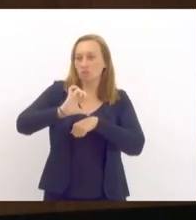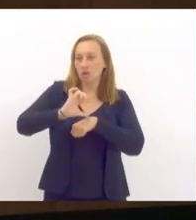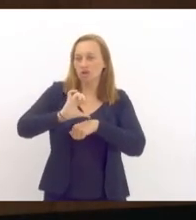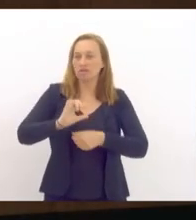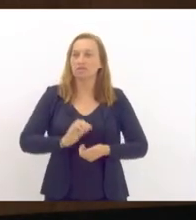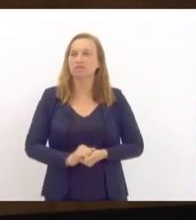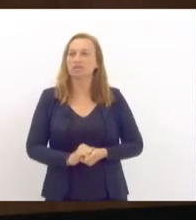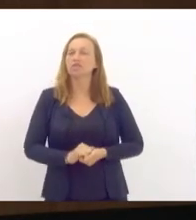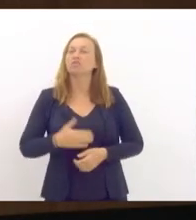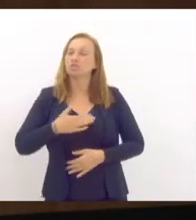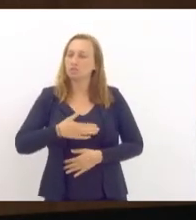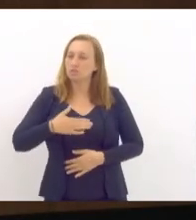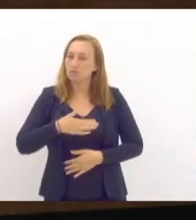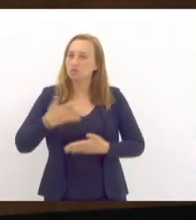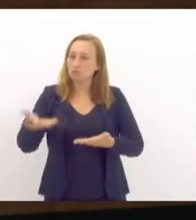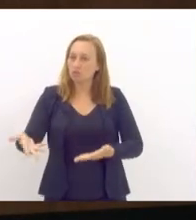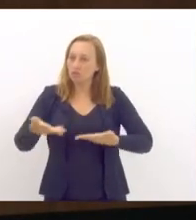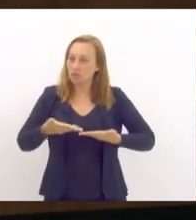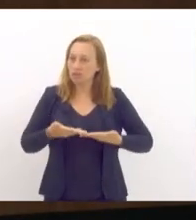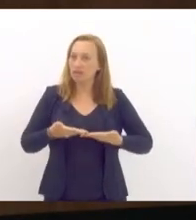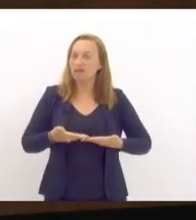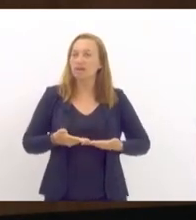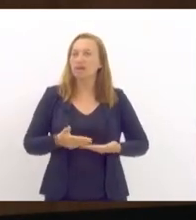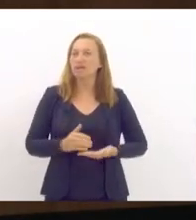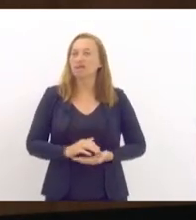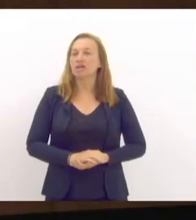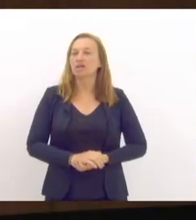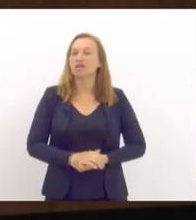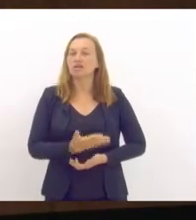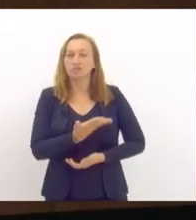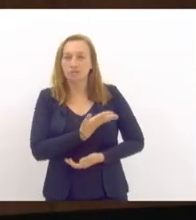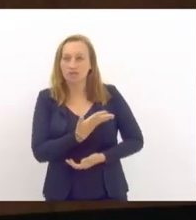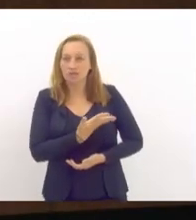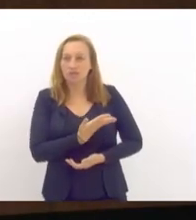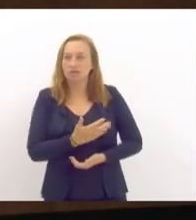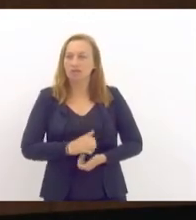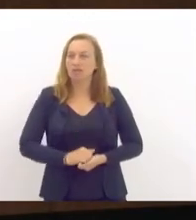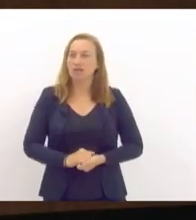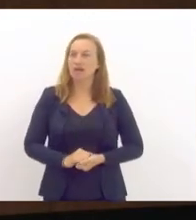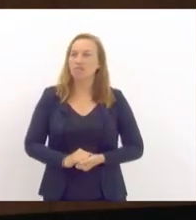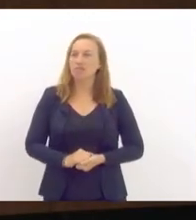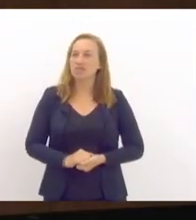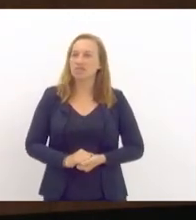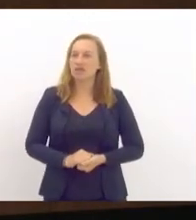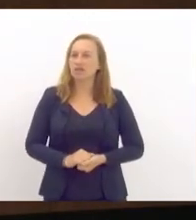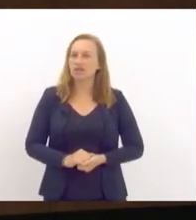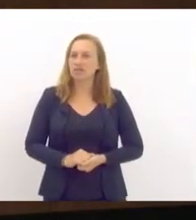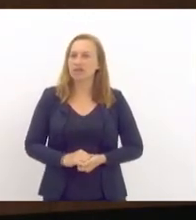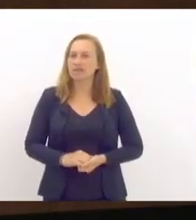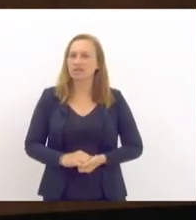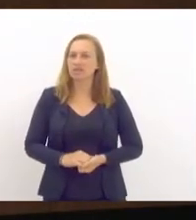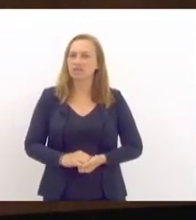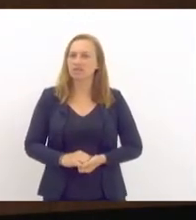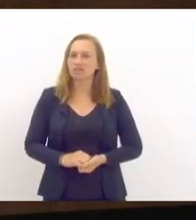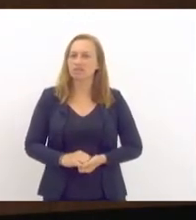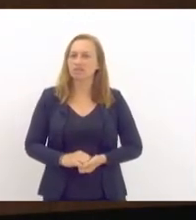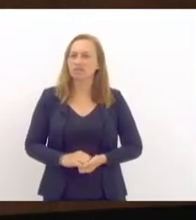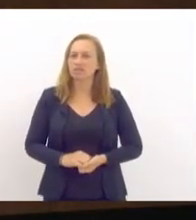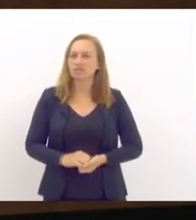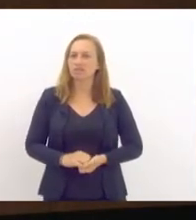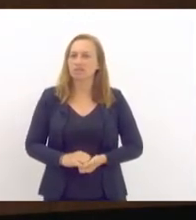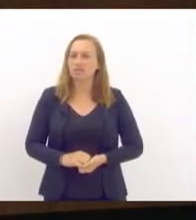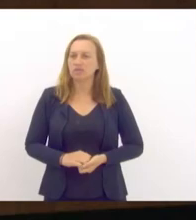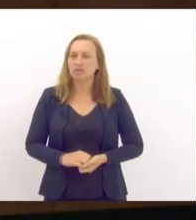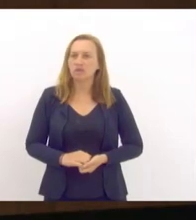e gostaria de convidar os meus pares na medida do possível de participar da mesma